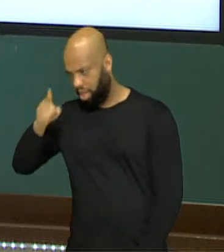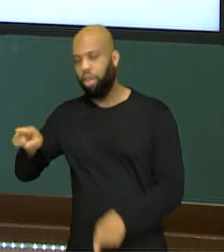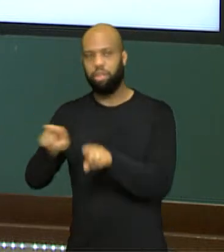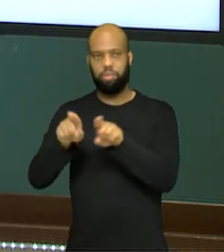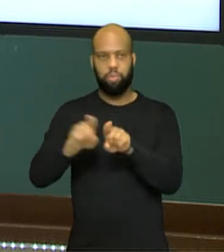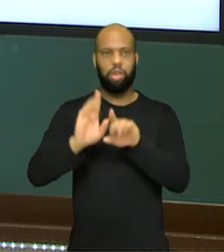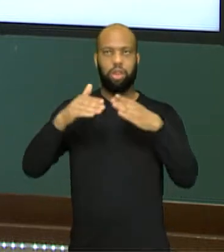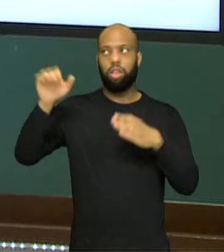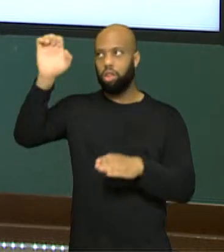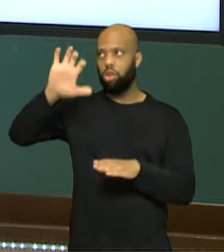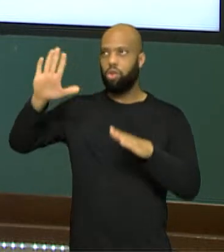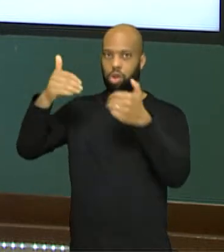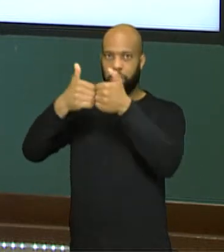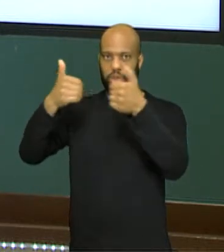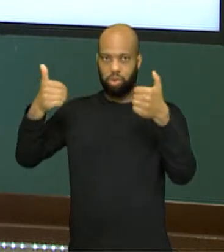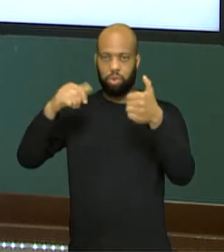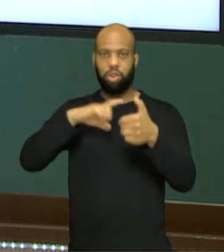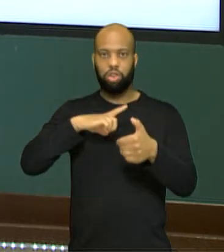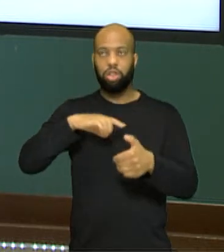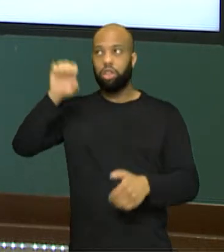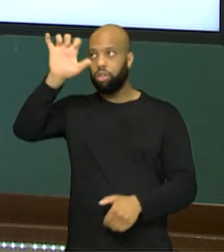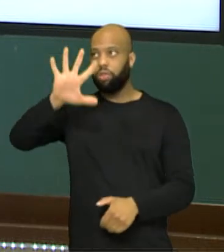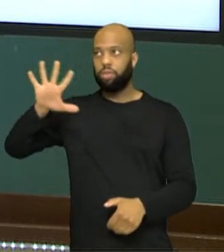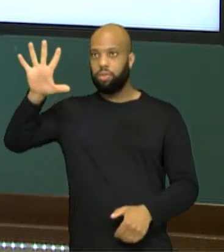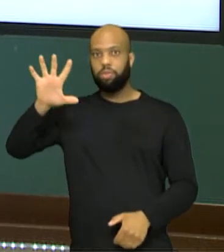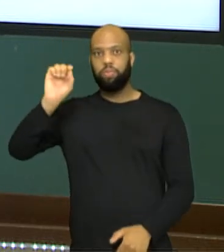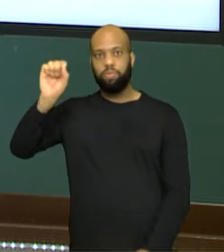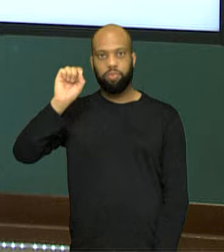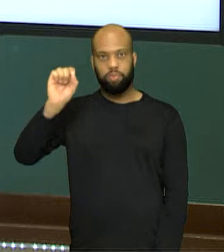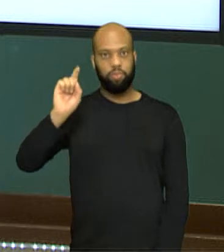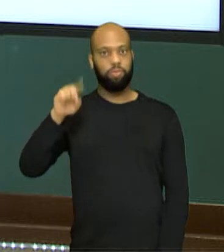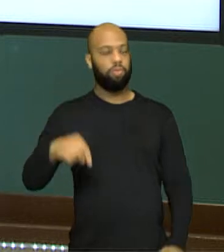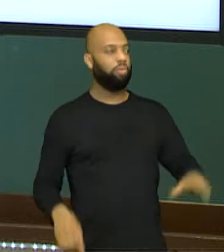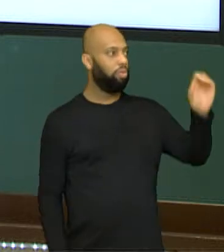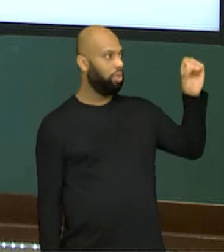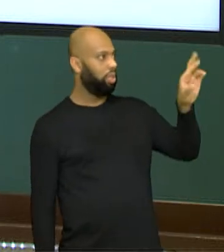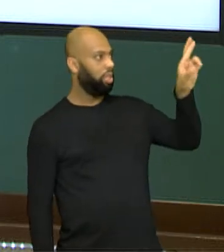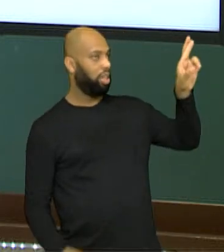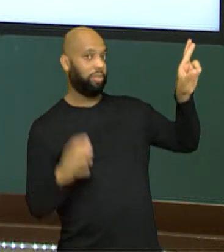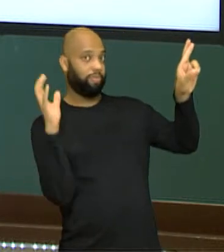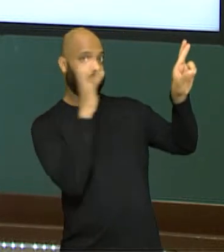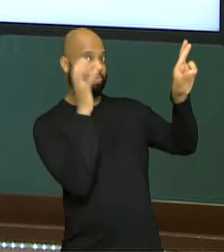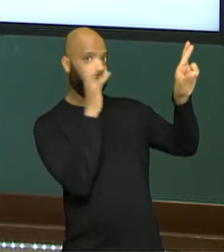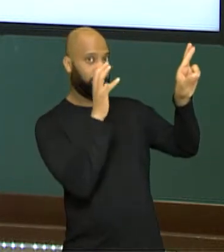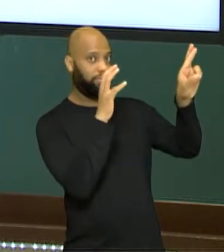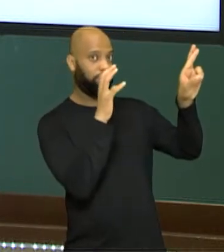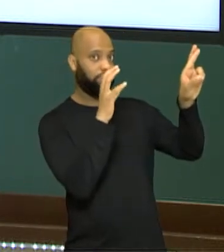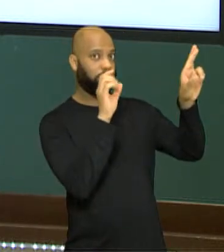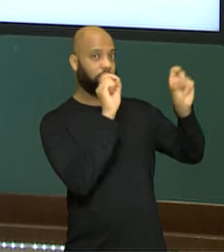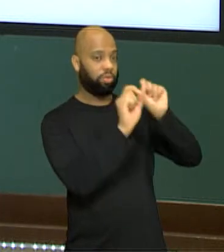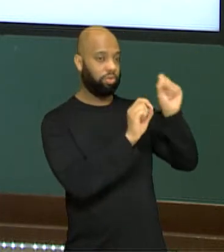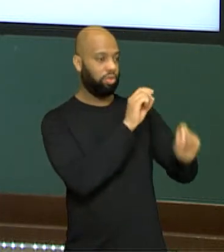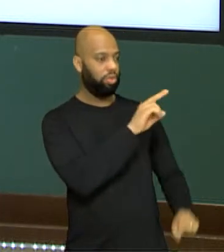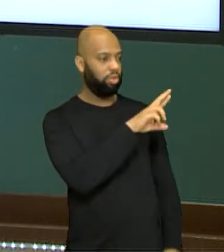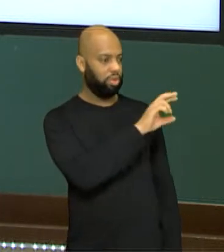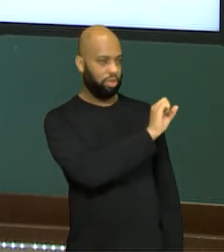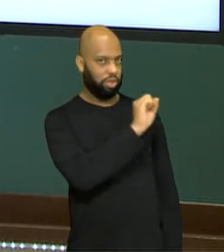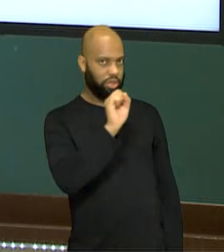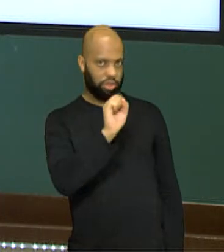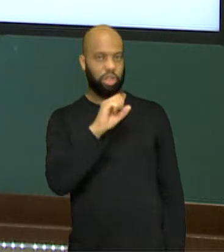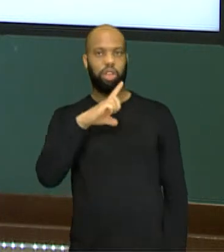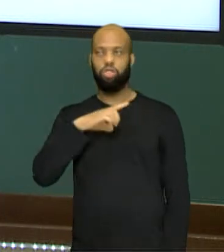Europa ficou dividida, então, em Europa Oriental, sob influência da Rússia, da União Soviética, e a